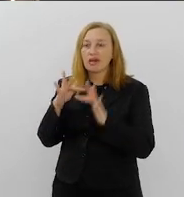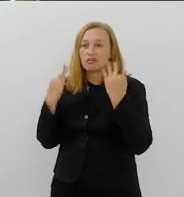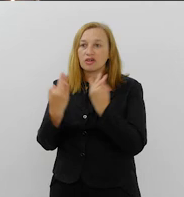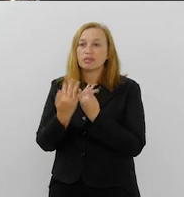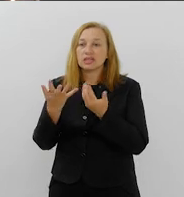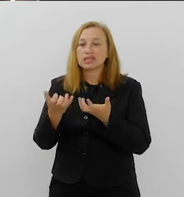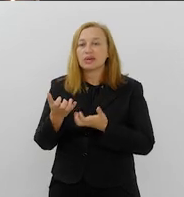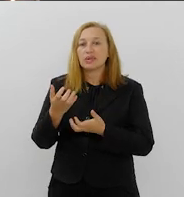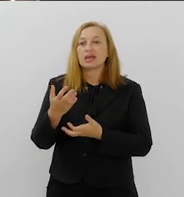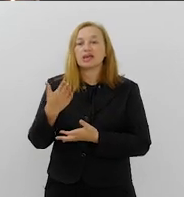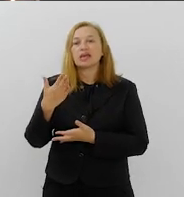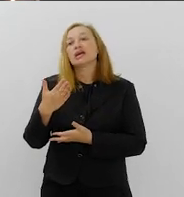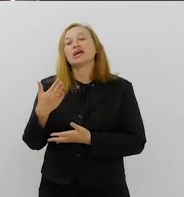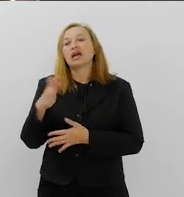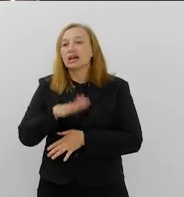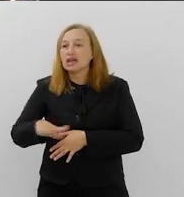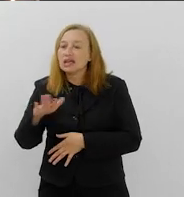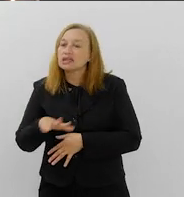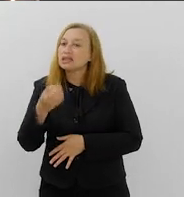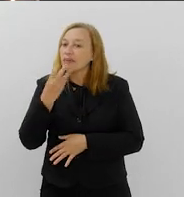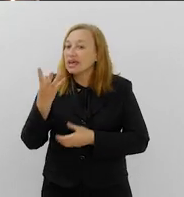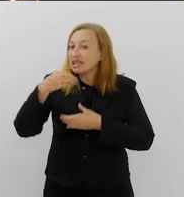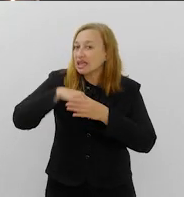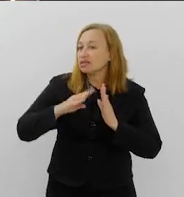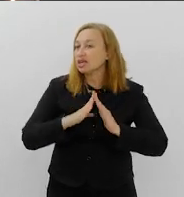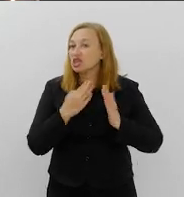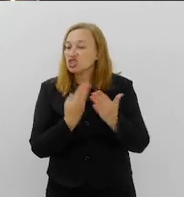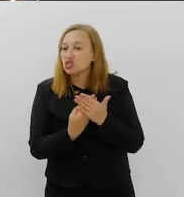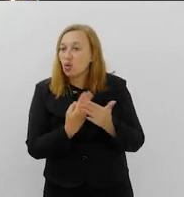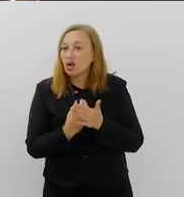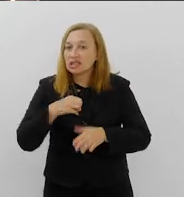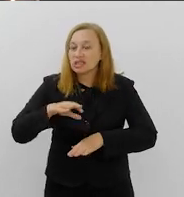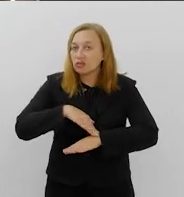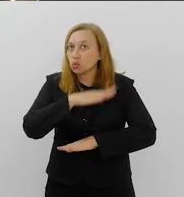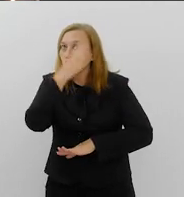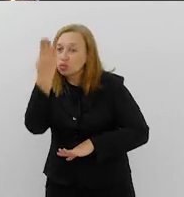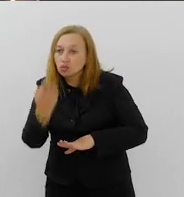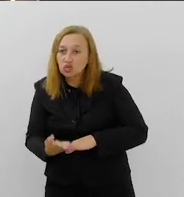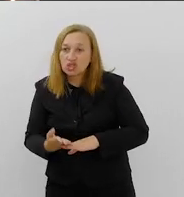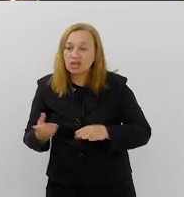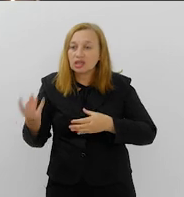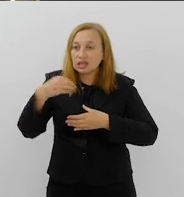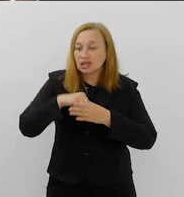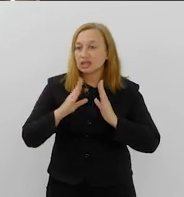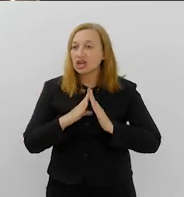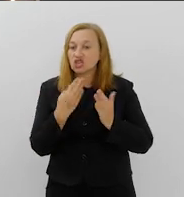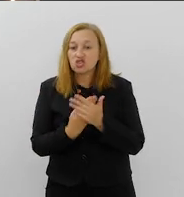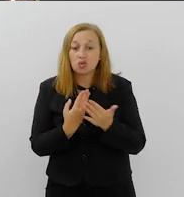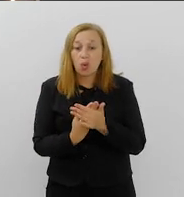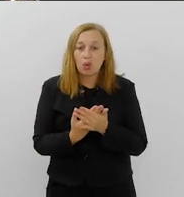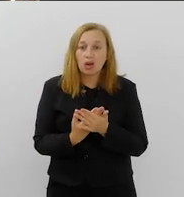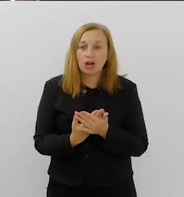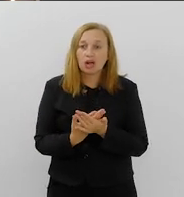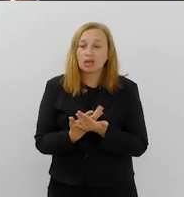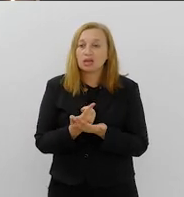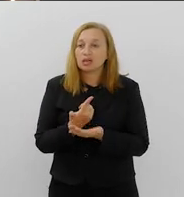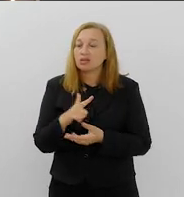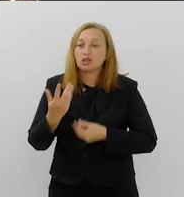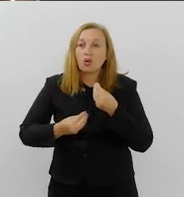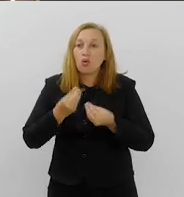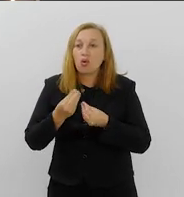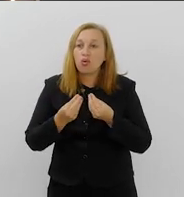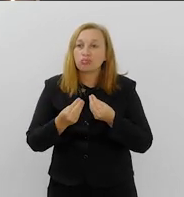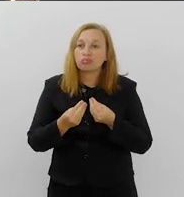parentes, que querem saber se a criança está bem. A criança passa horas dentro de uma escola, se for integral, então mais ainda. E não tem como ficar